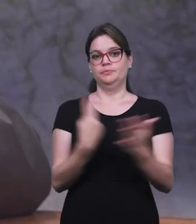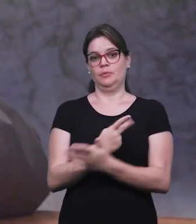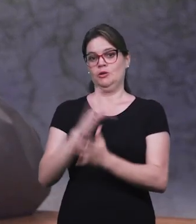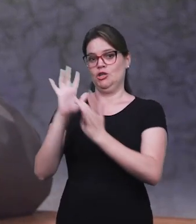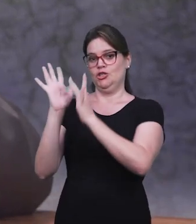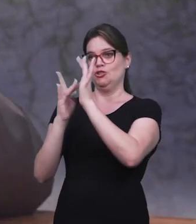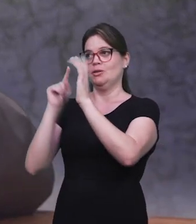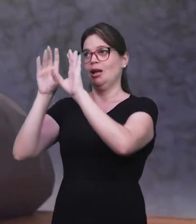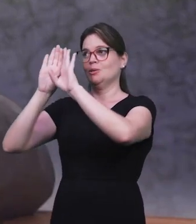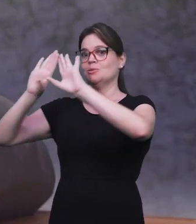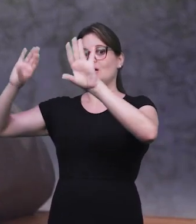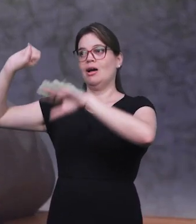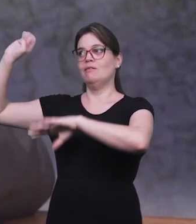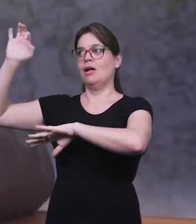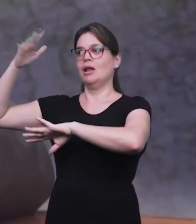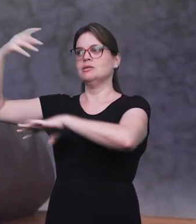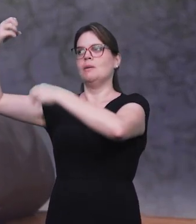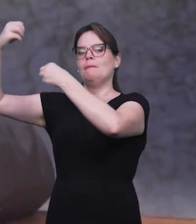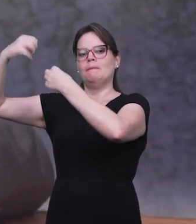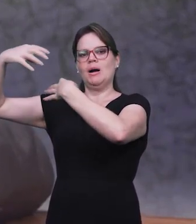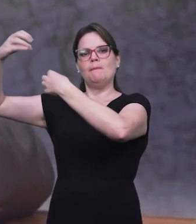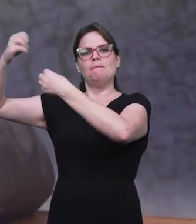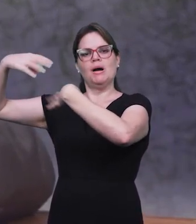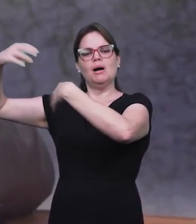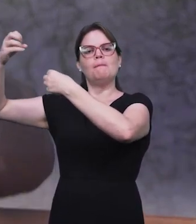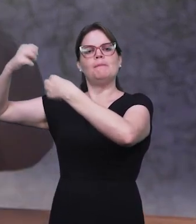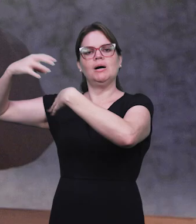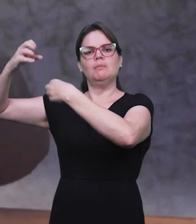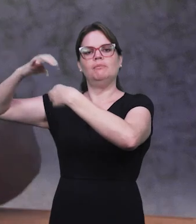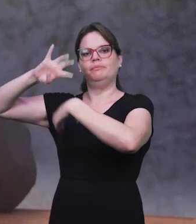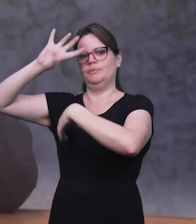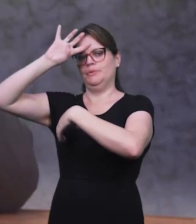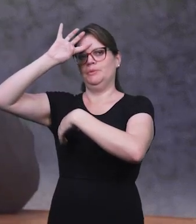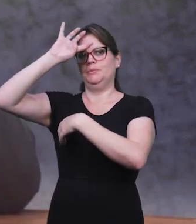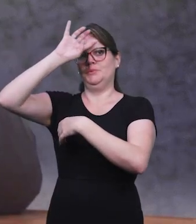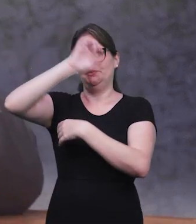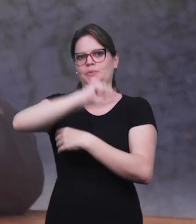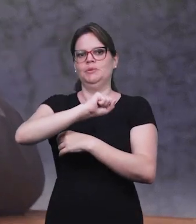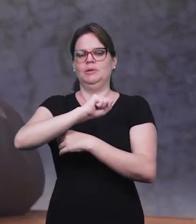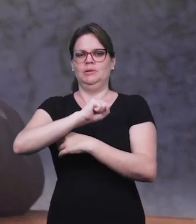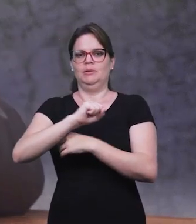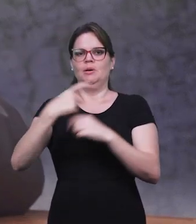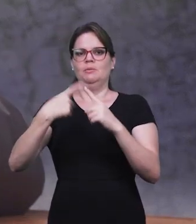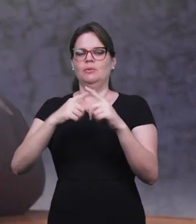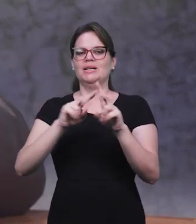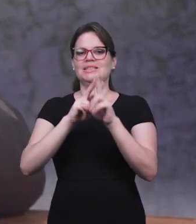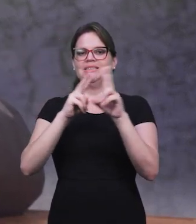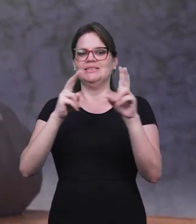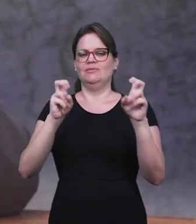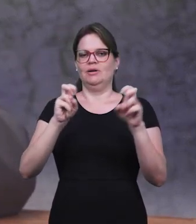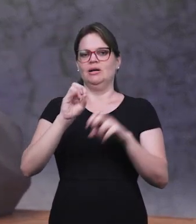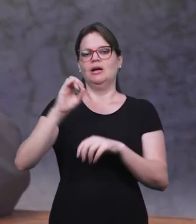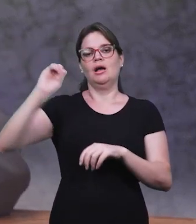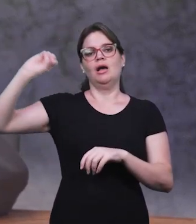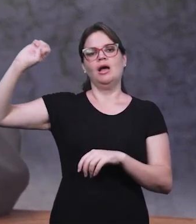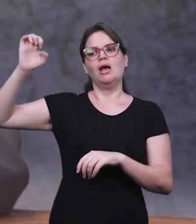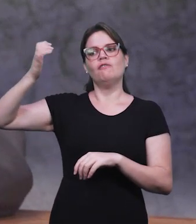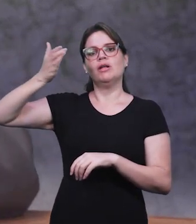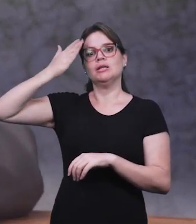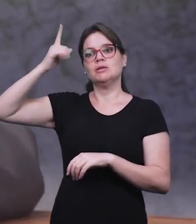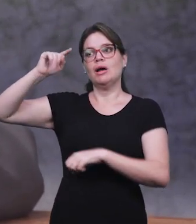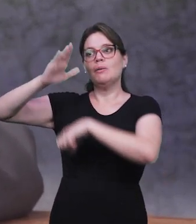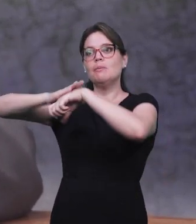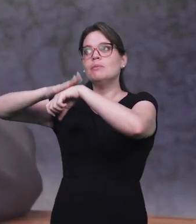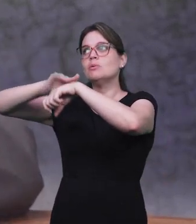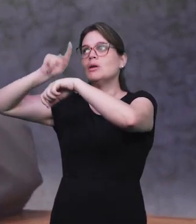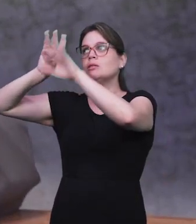sobrenaturais, divinos, né? Evidentemente, que vem da parte do Senhor. Cada um de nós precisa ter esta